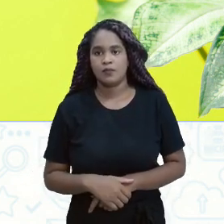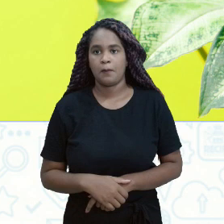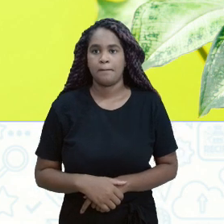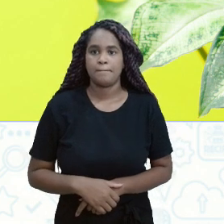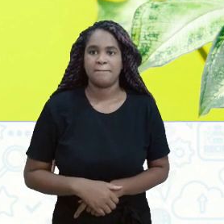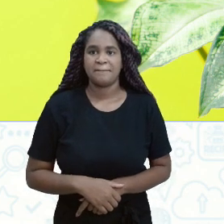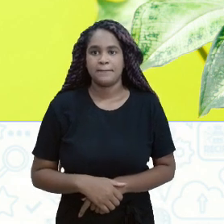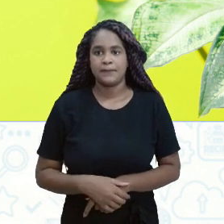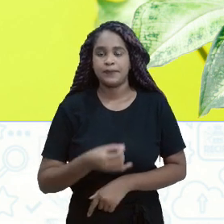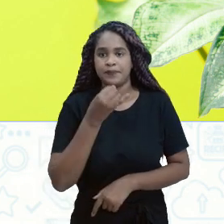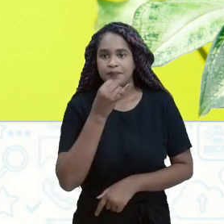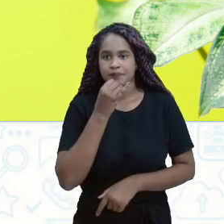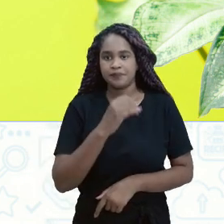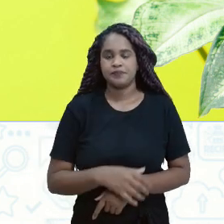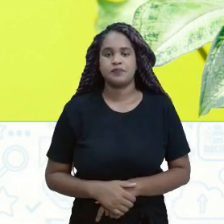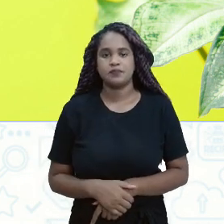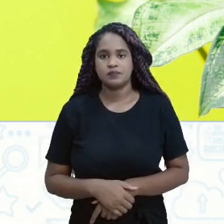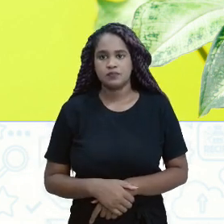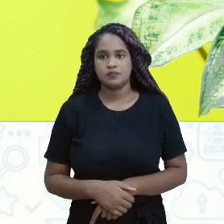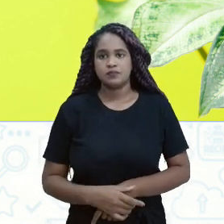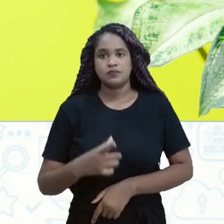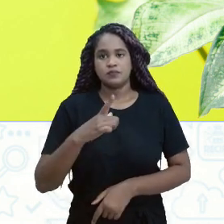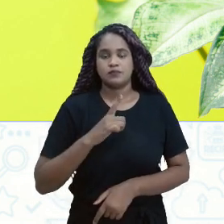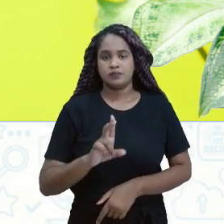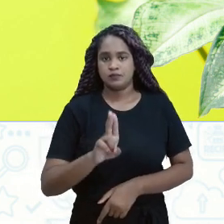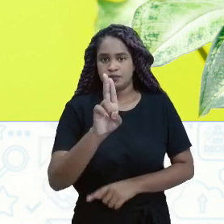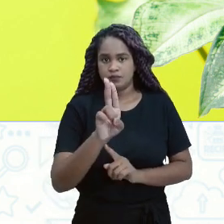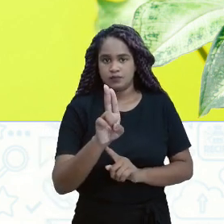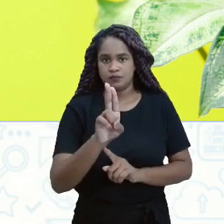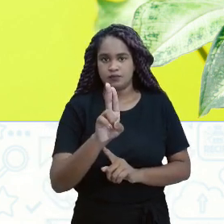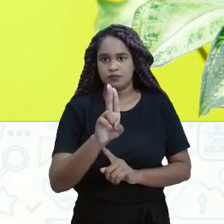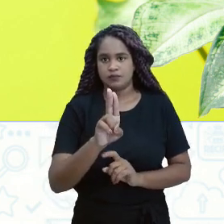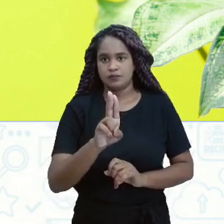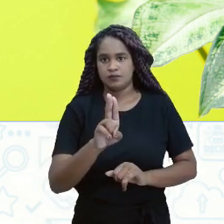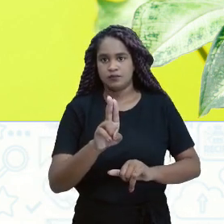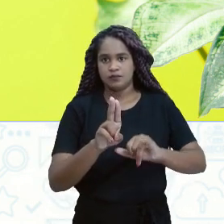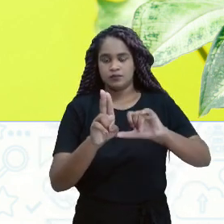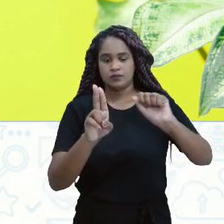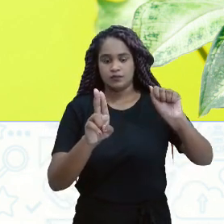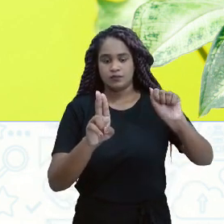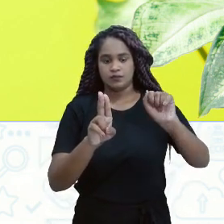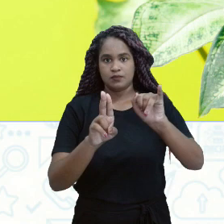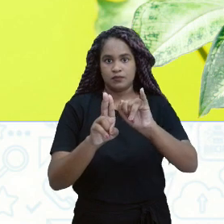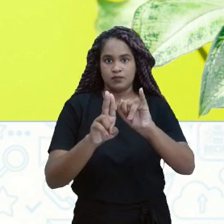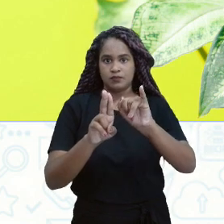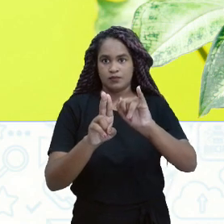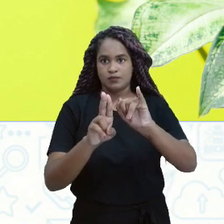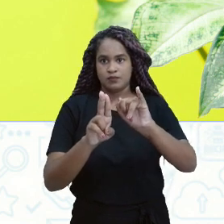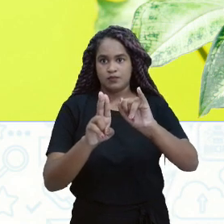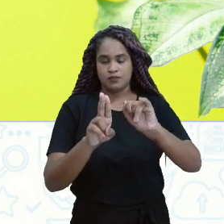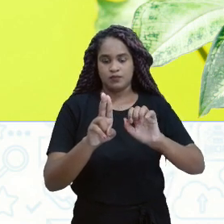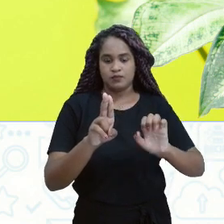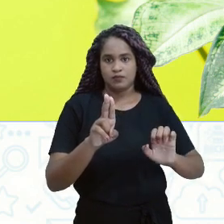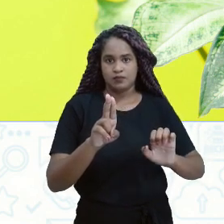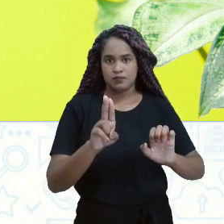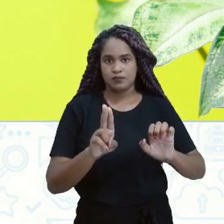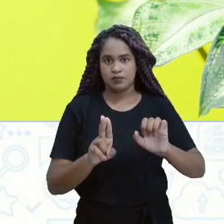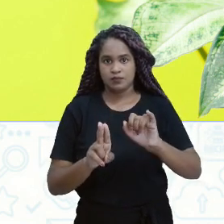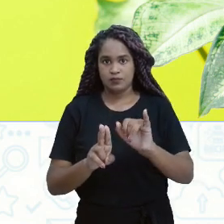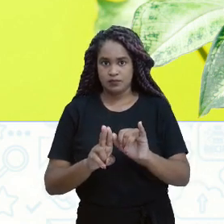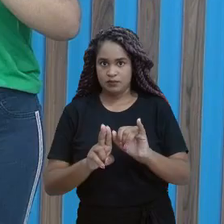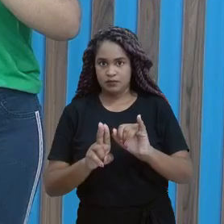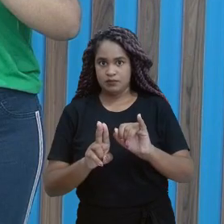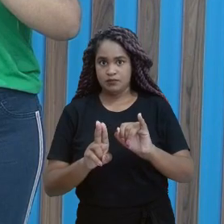acento. Então, vamos lá. A gente tem o U depois do ditongo, o AI e do EI. Então,